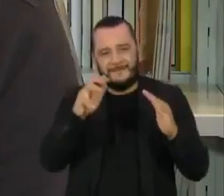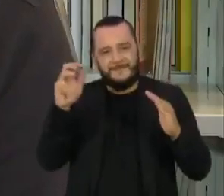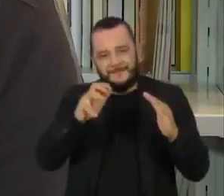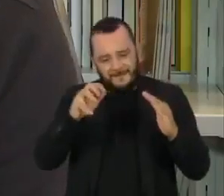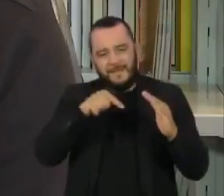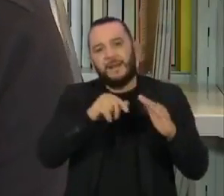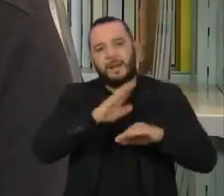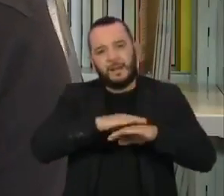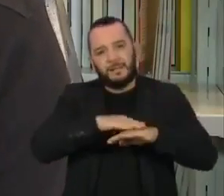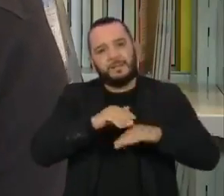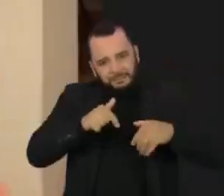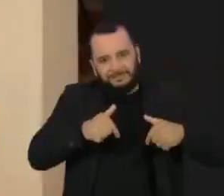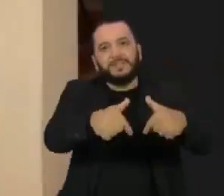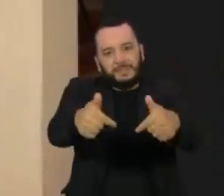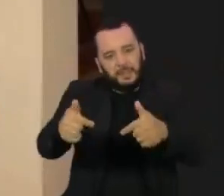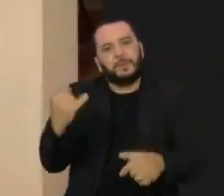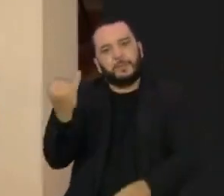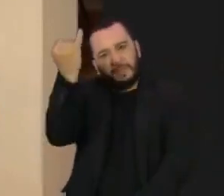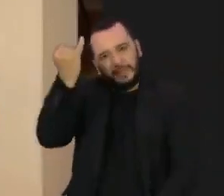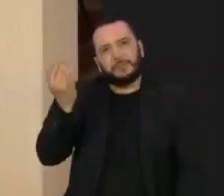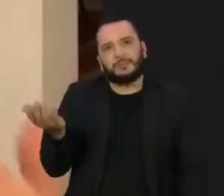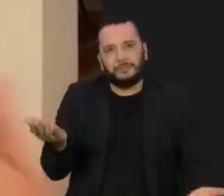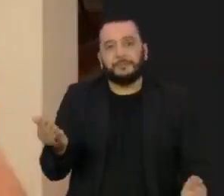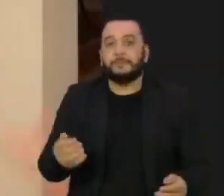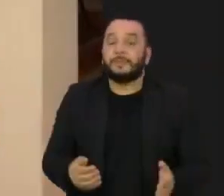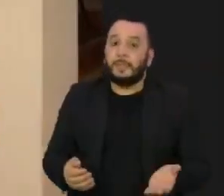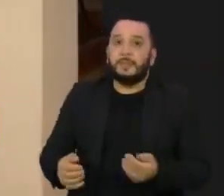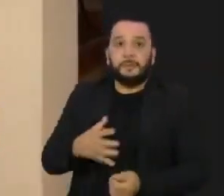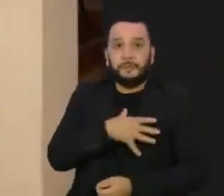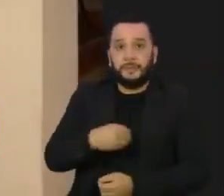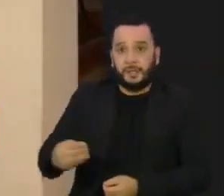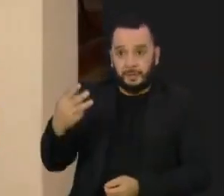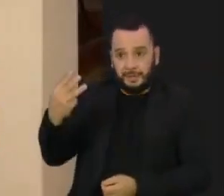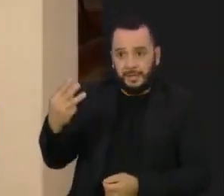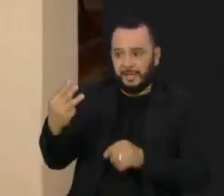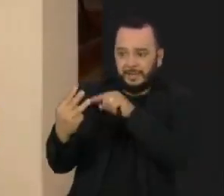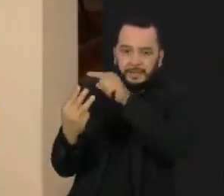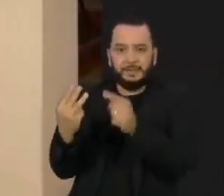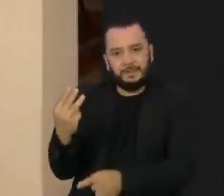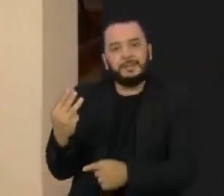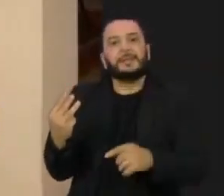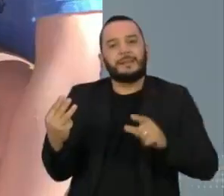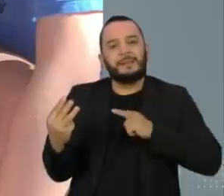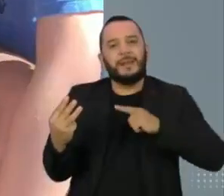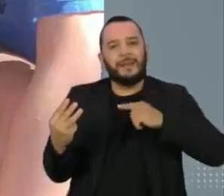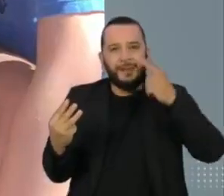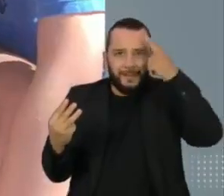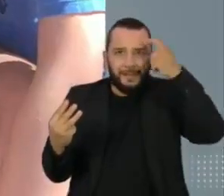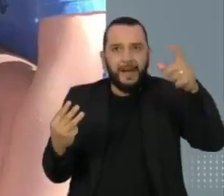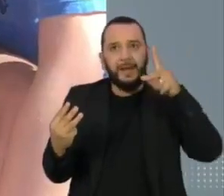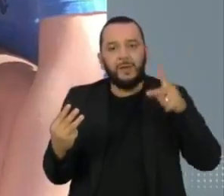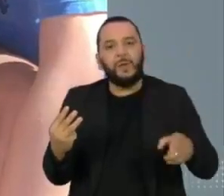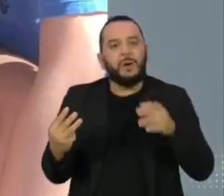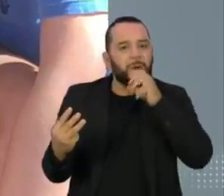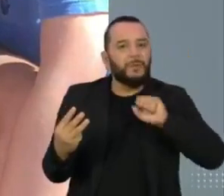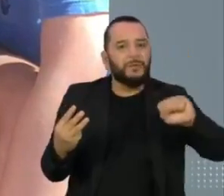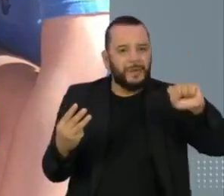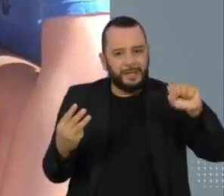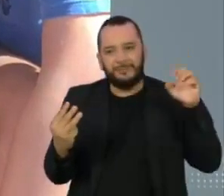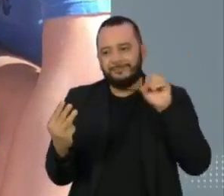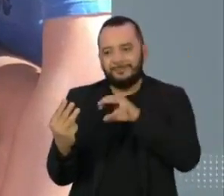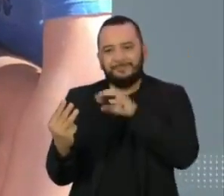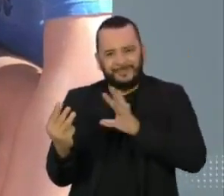dar nesse sentido. Mãe de 3 filhos educados pelas ideias freirianas, Ana desmente a